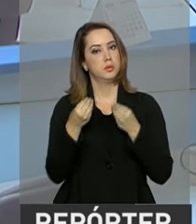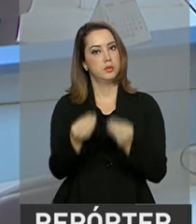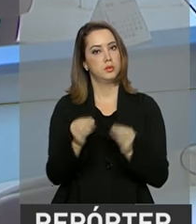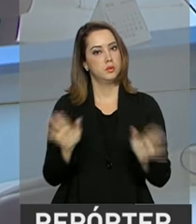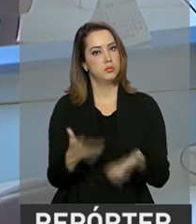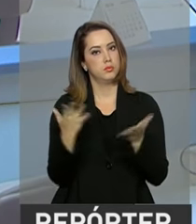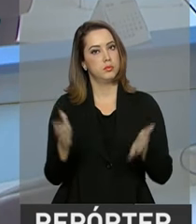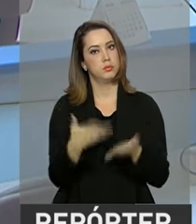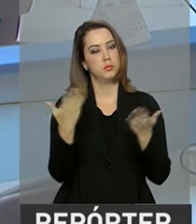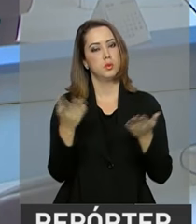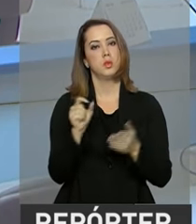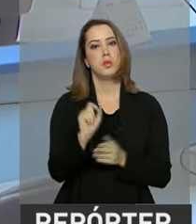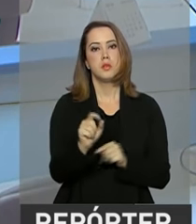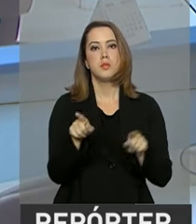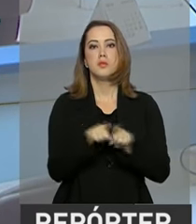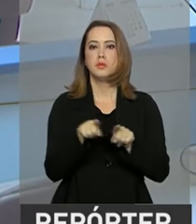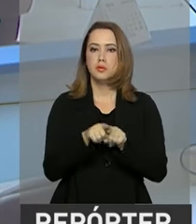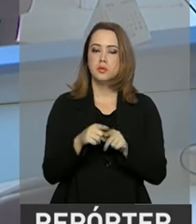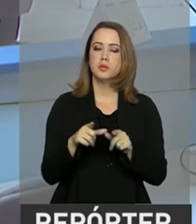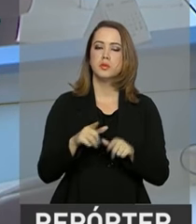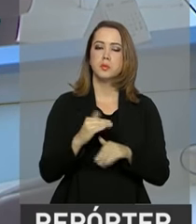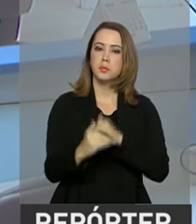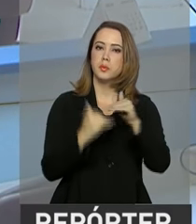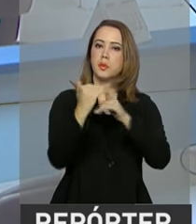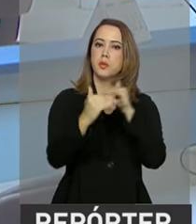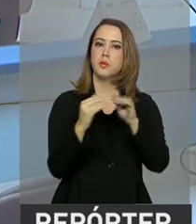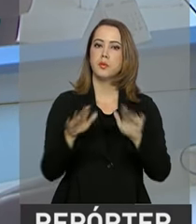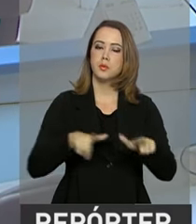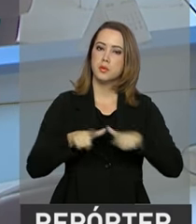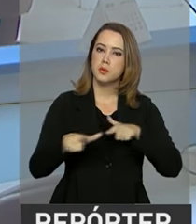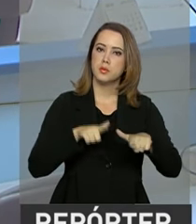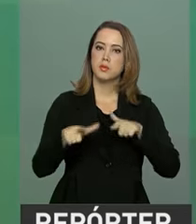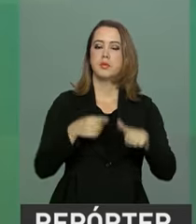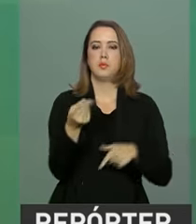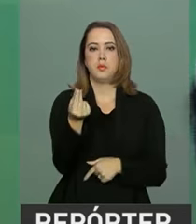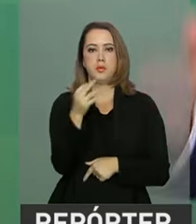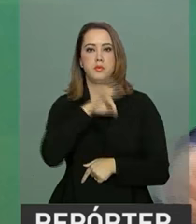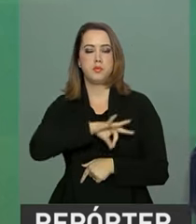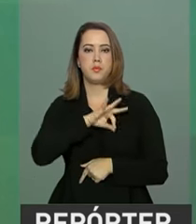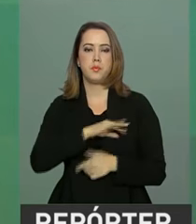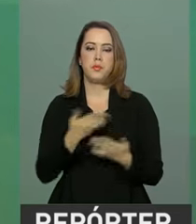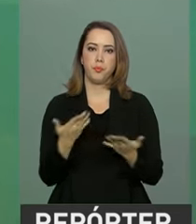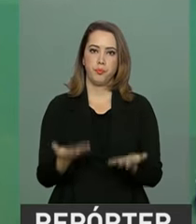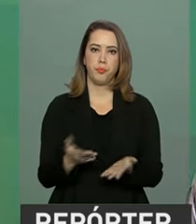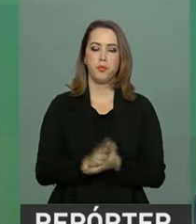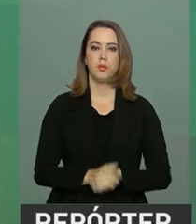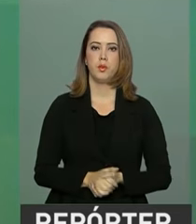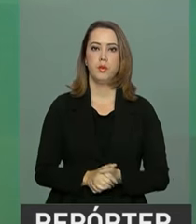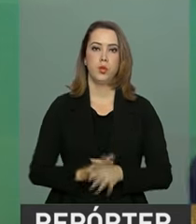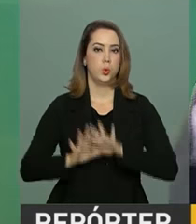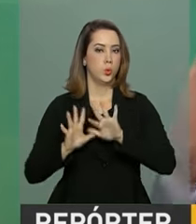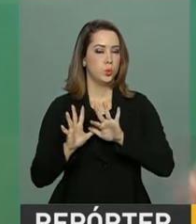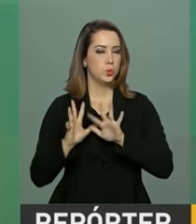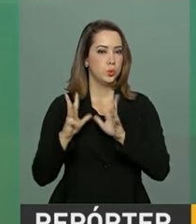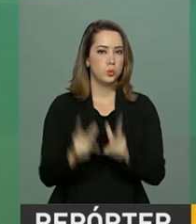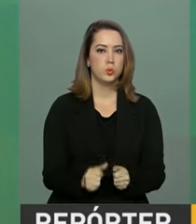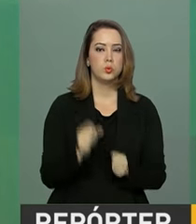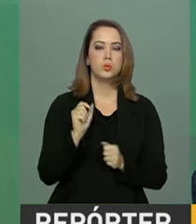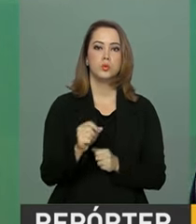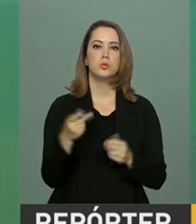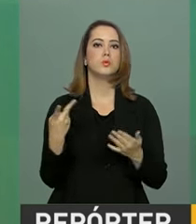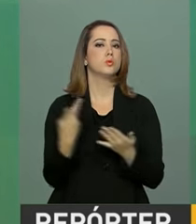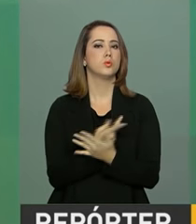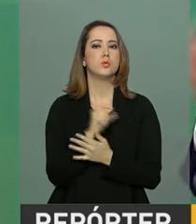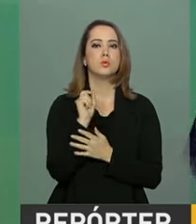do setor produtivo e para aumentar o emprego e a renda no país. Com todas as reformas microeconômicas que estão